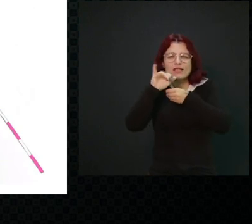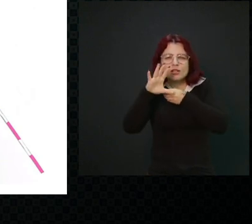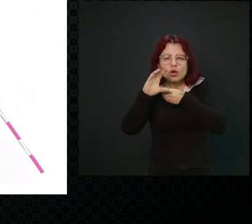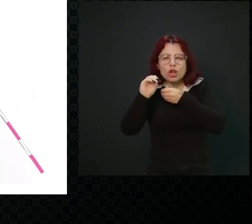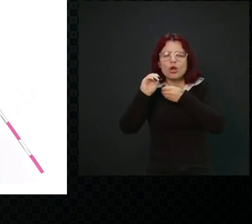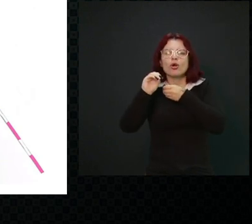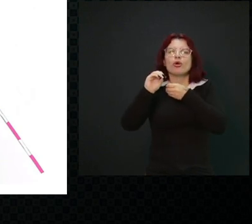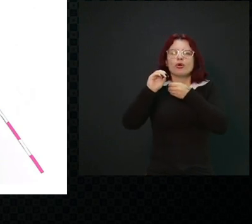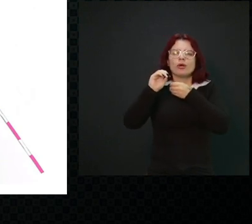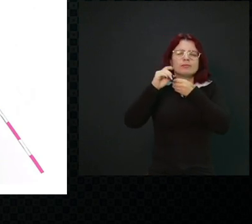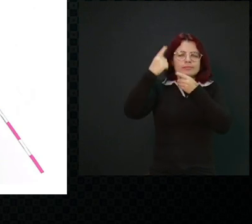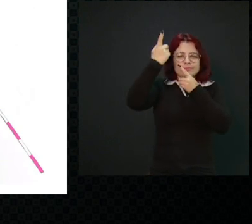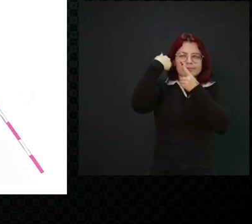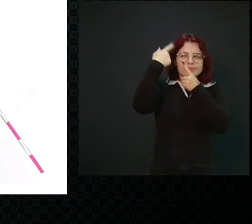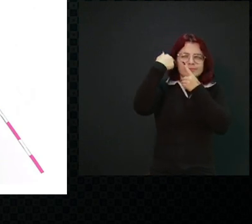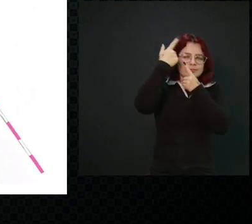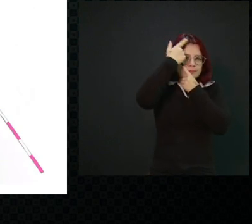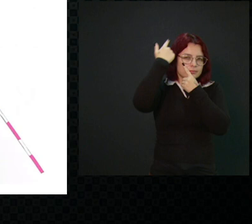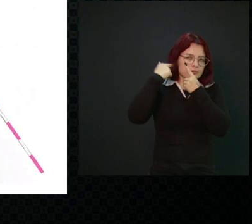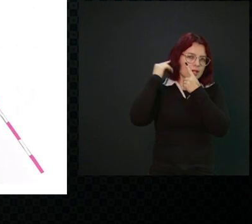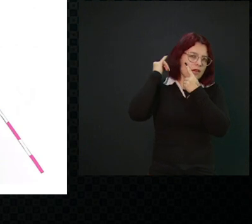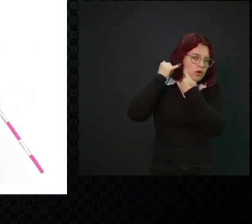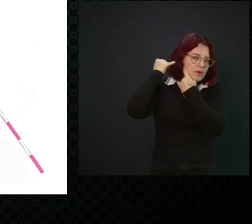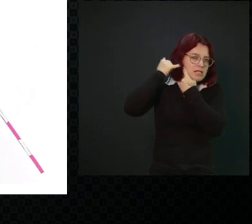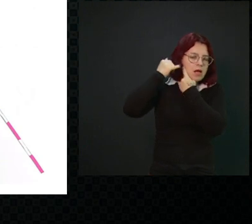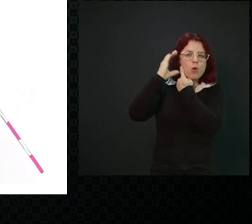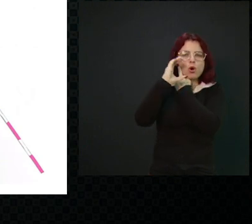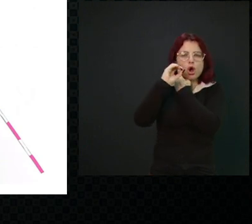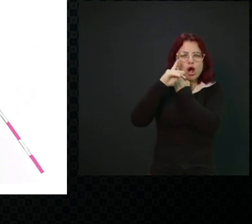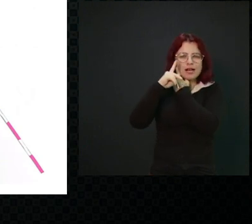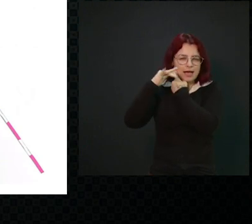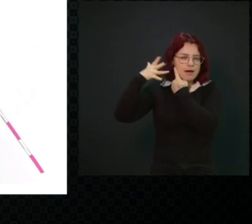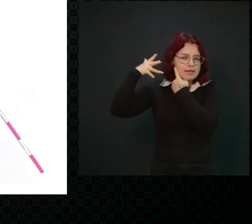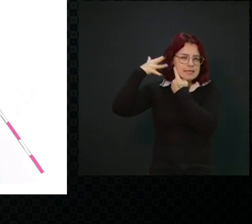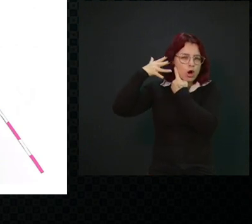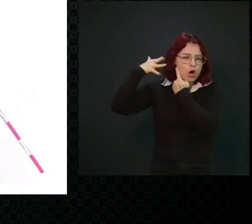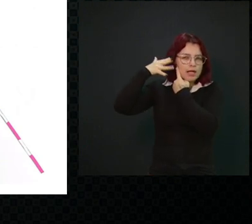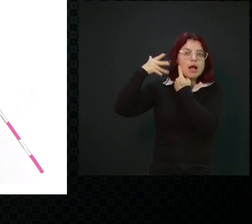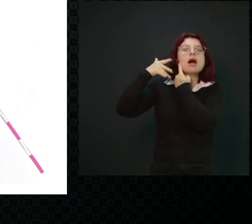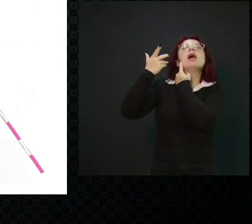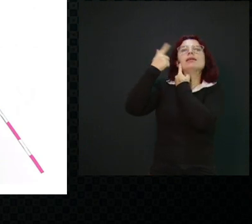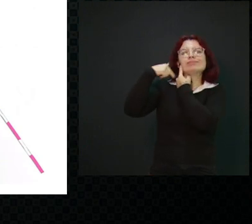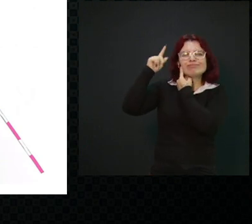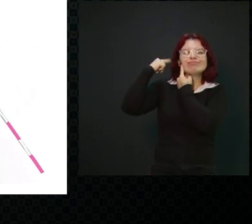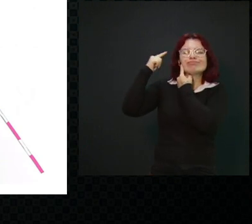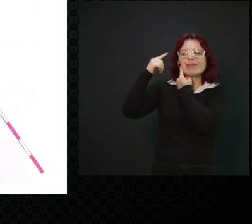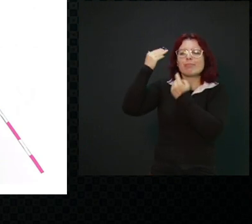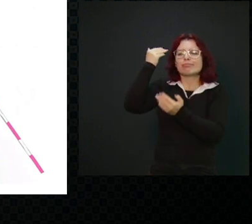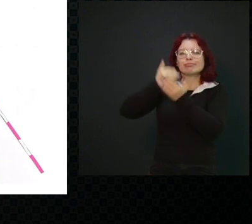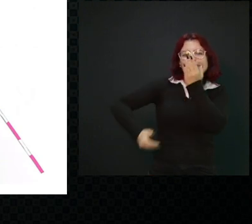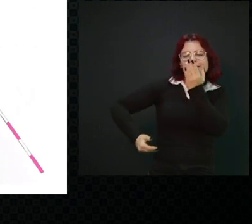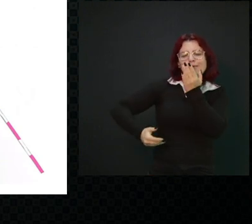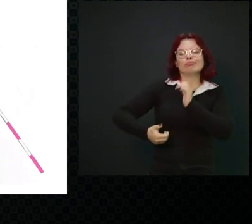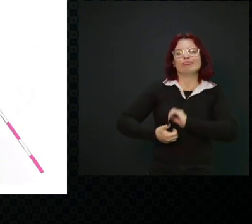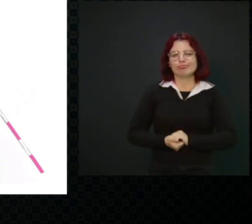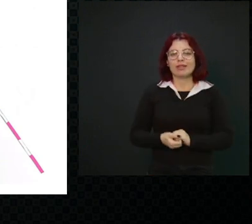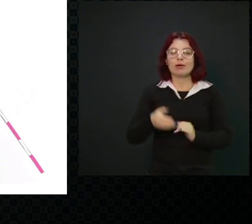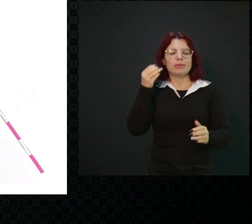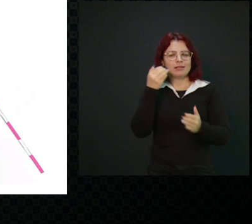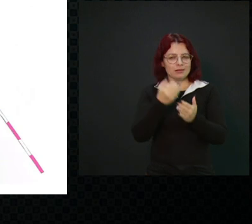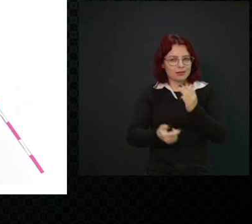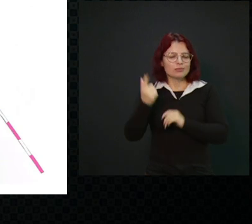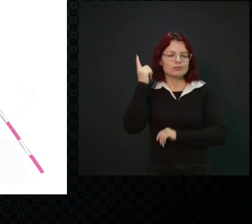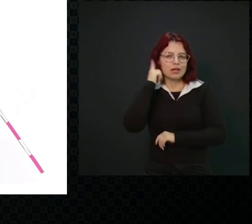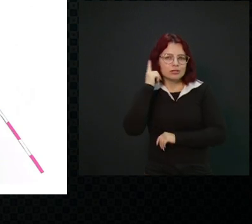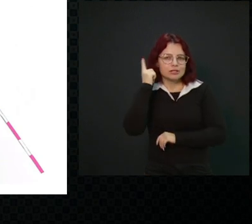então ela ficou, perdeu a visão e a audição antes da aquisição de linguagem, então é